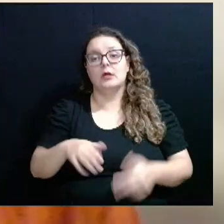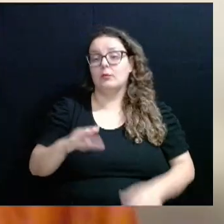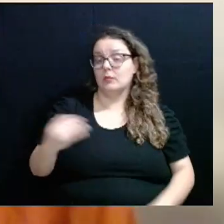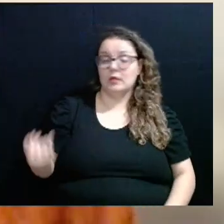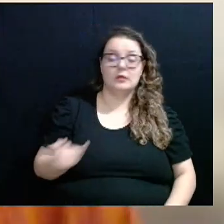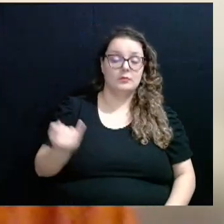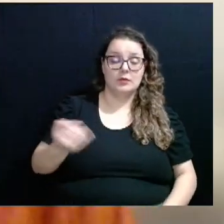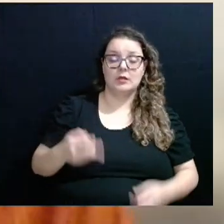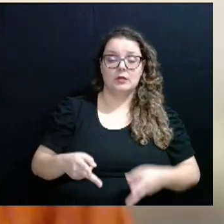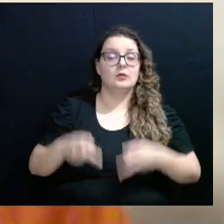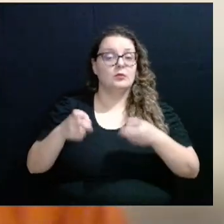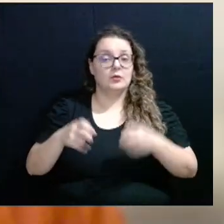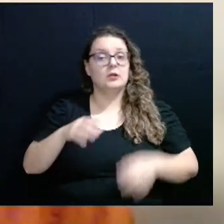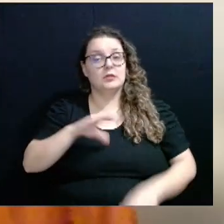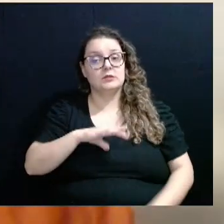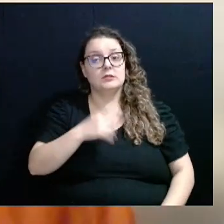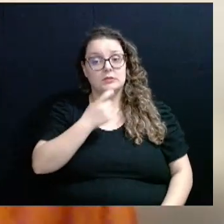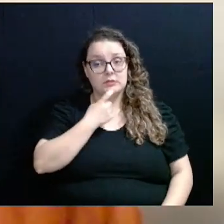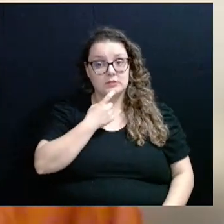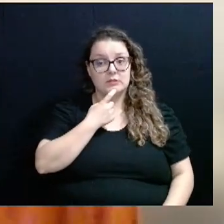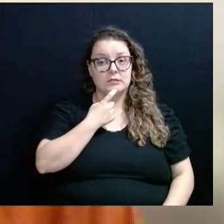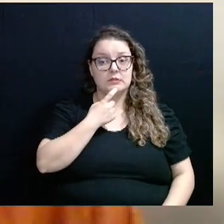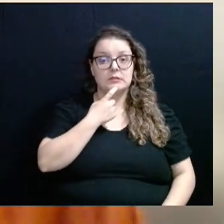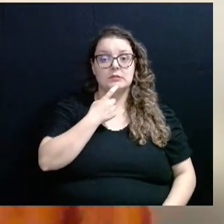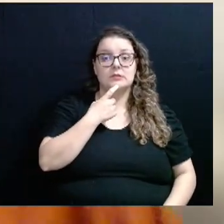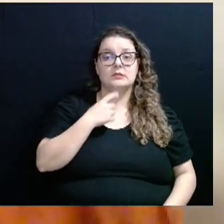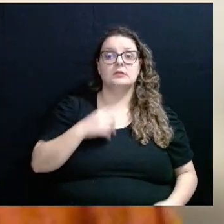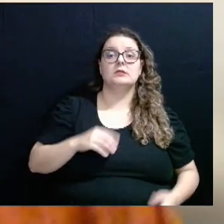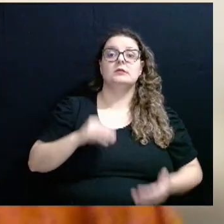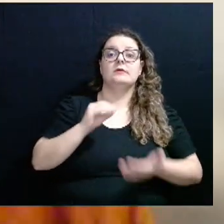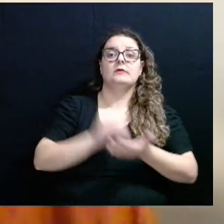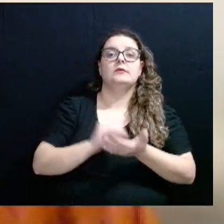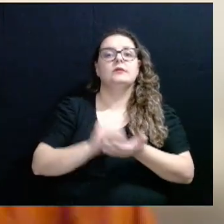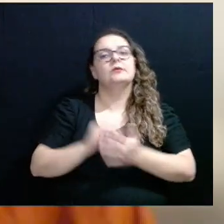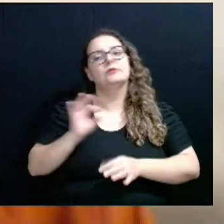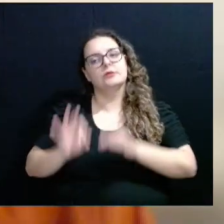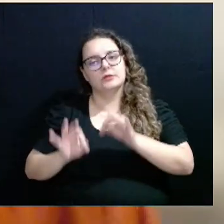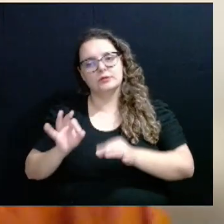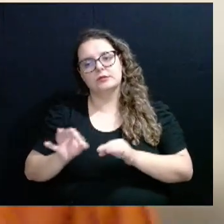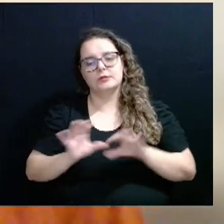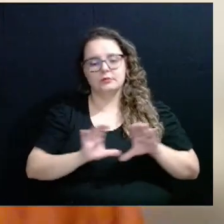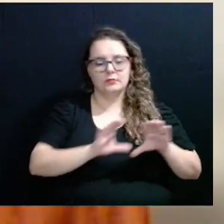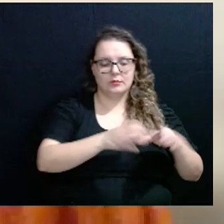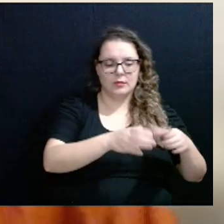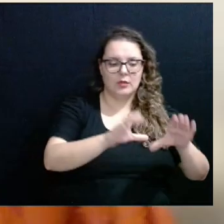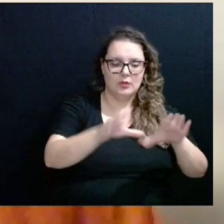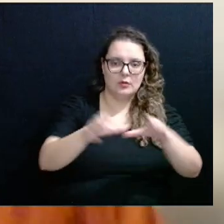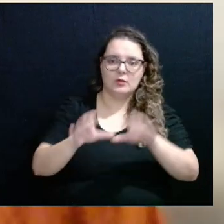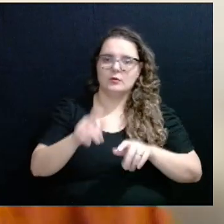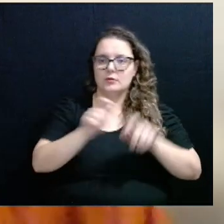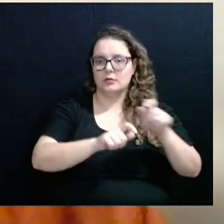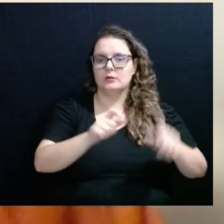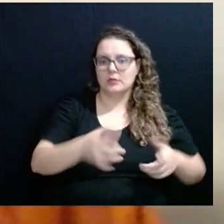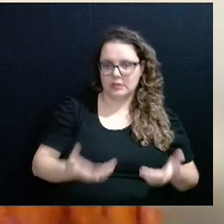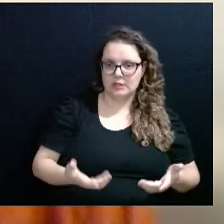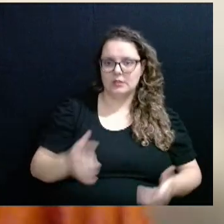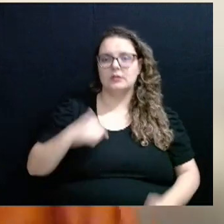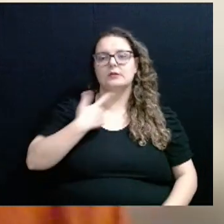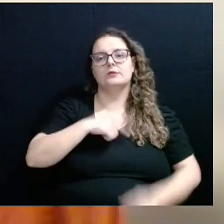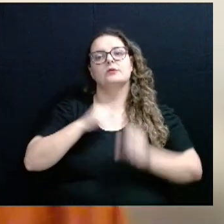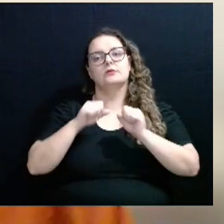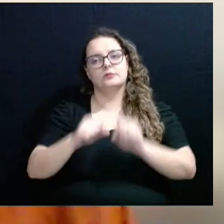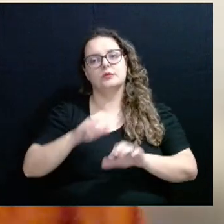que a cidade está sendo injusta para com grupos de pessoas, e então a gente poder tomar ações